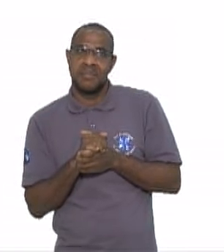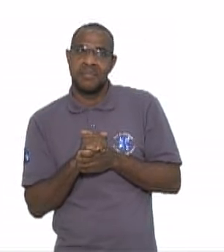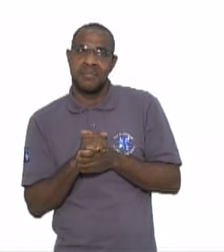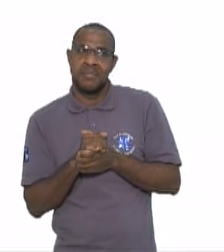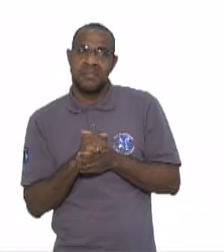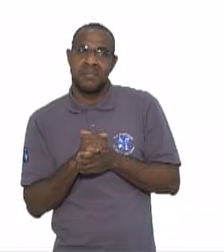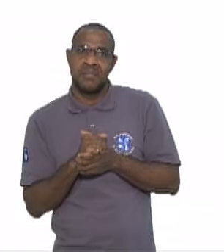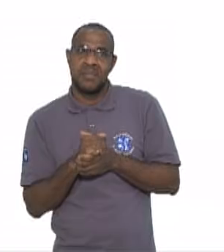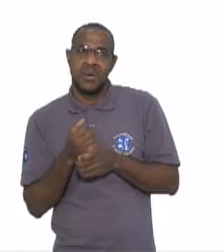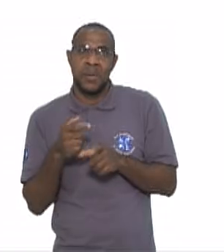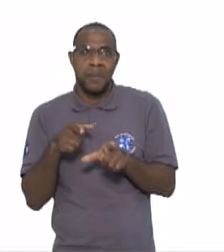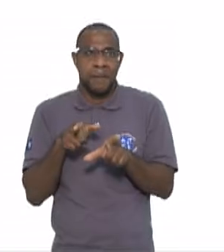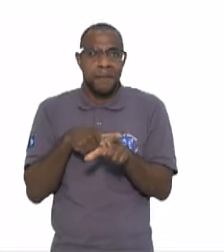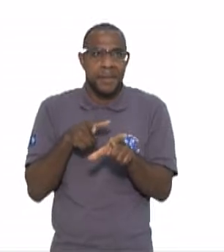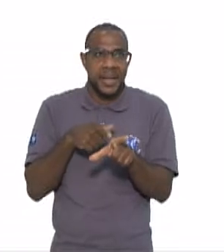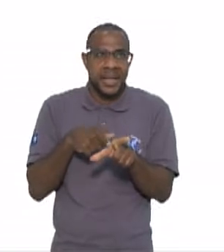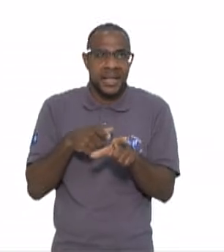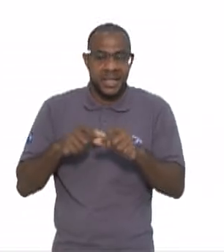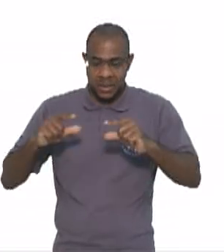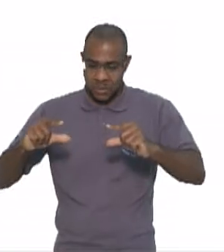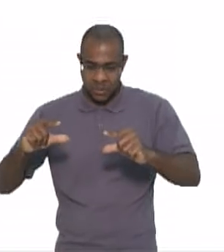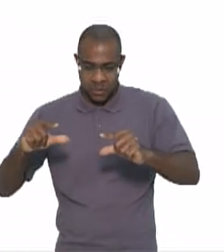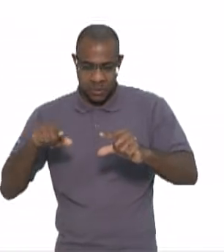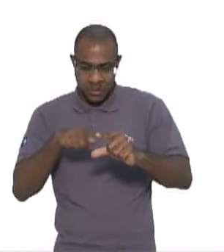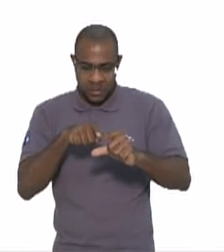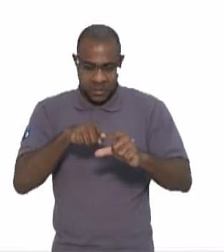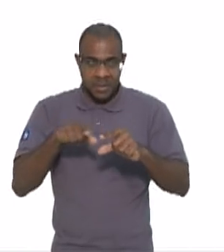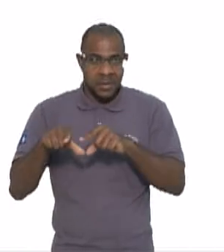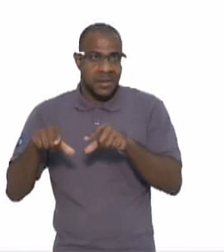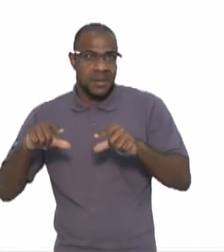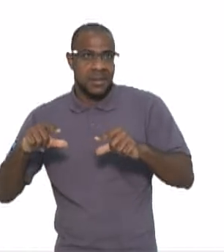ou é um pezinho ou é uma barbatana.